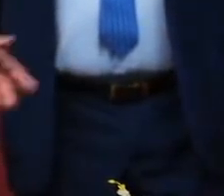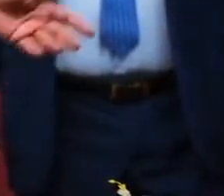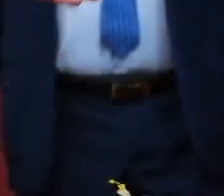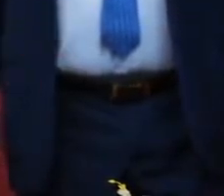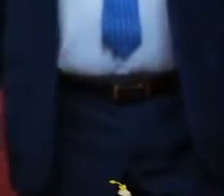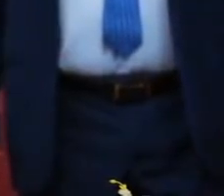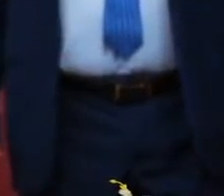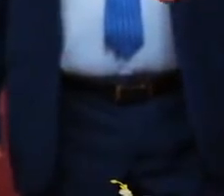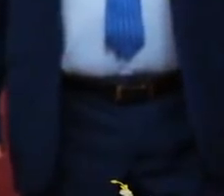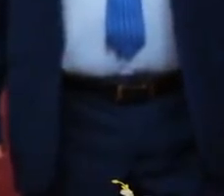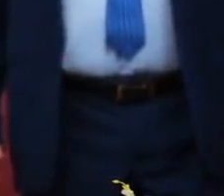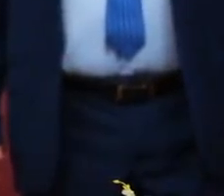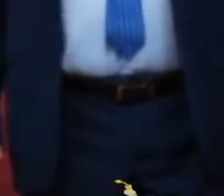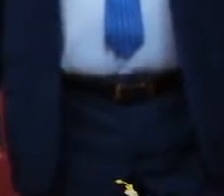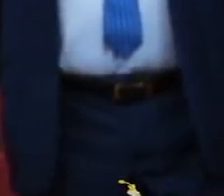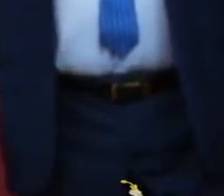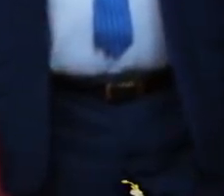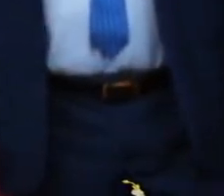Feche seus olhos.